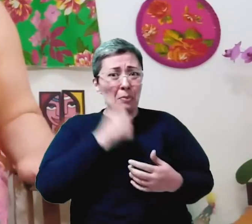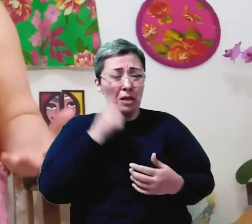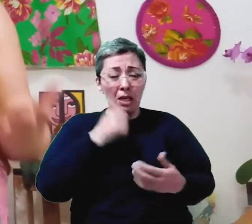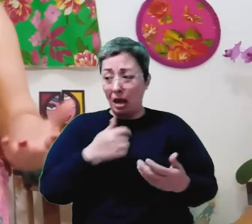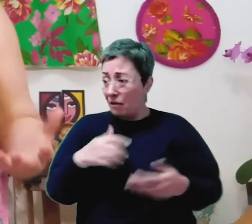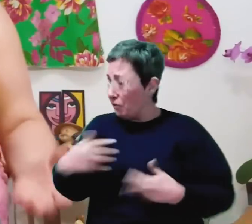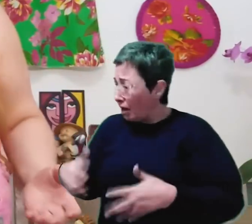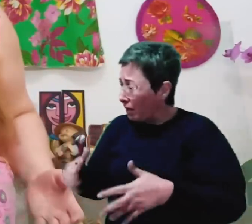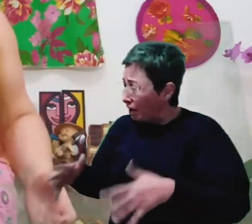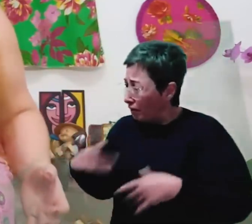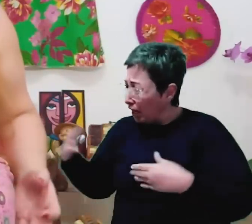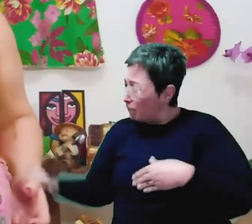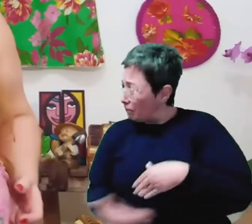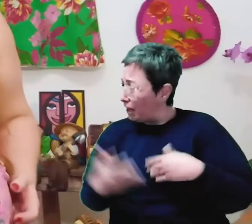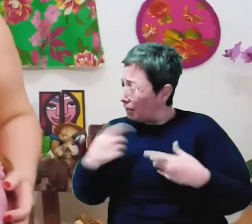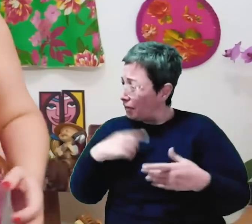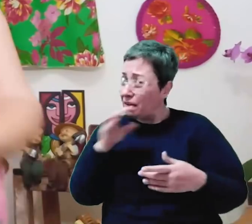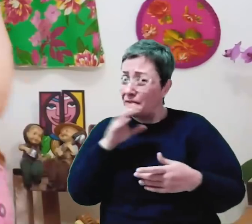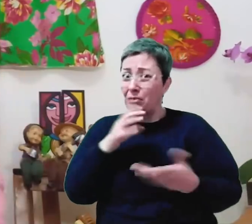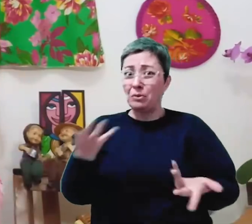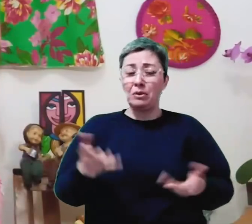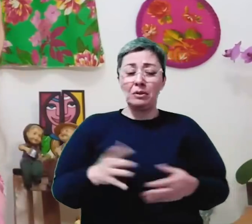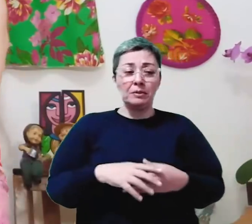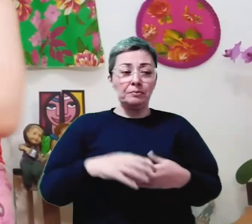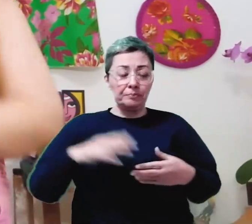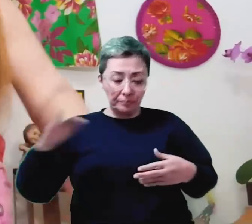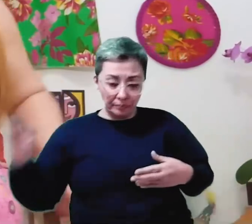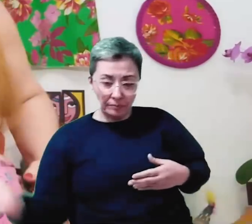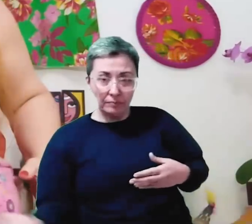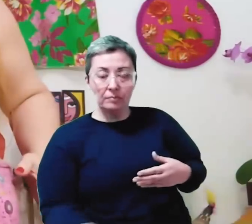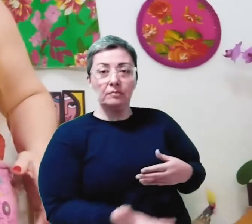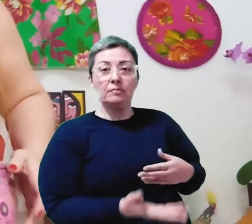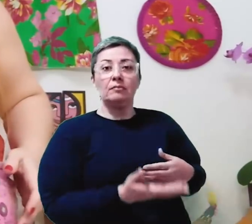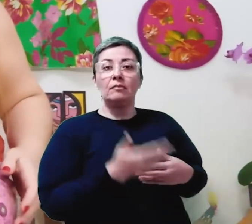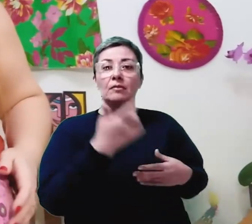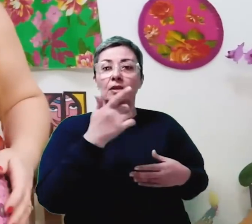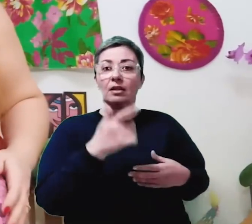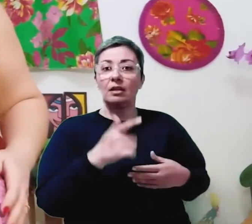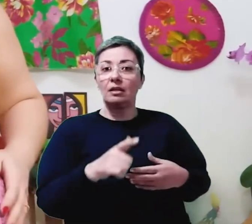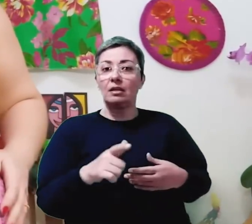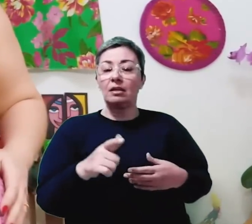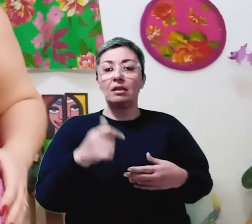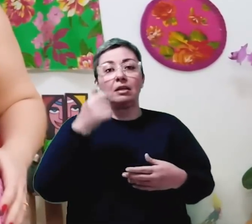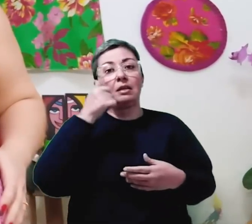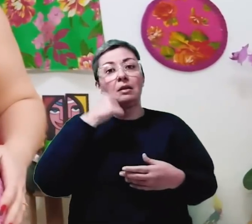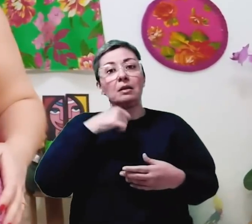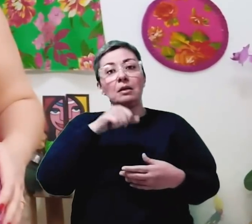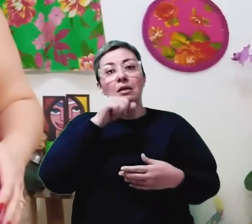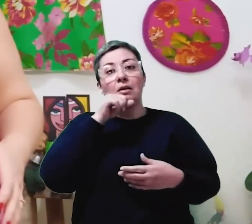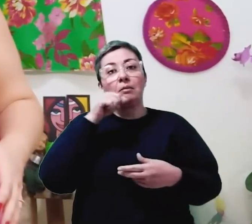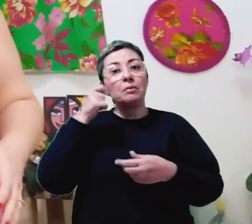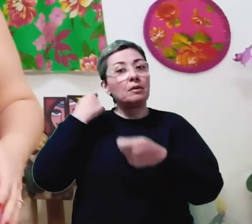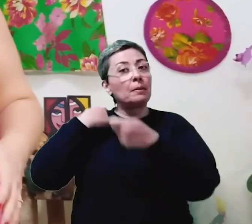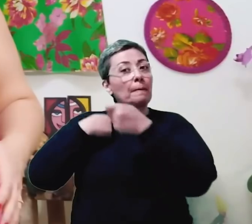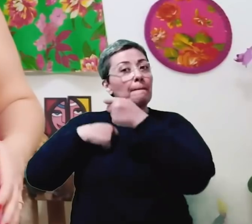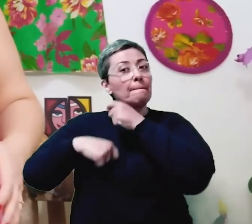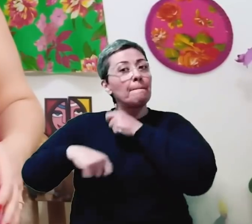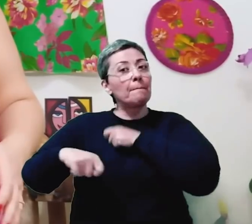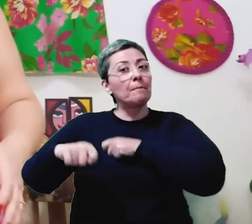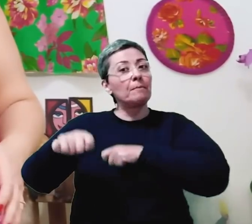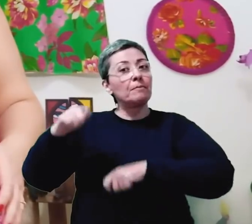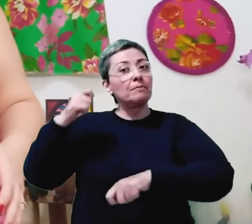Então vai, passa a foice, vamos ouvir. E quando então passou a foice... Minha mãe me